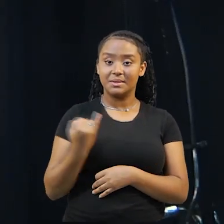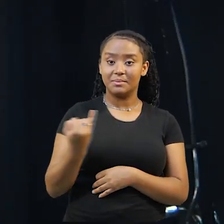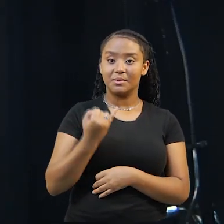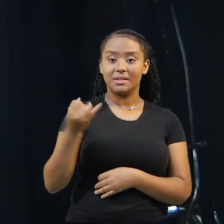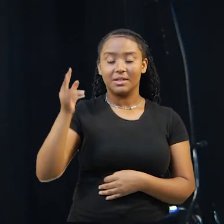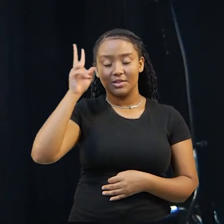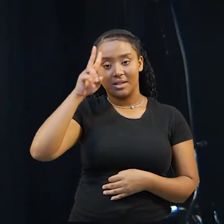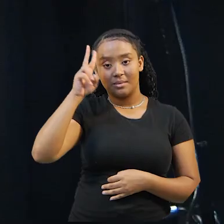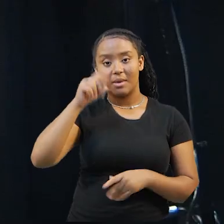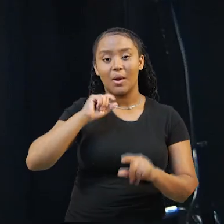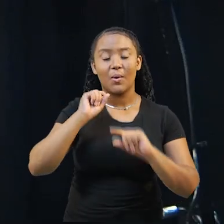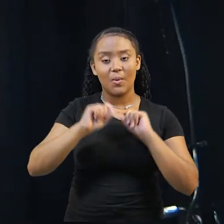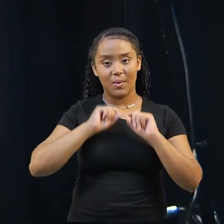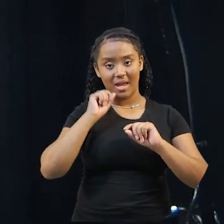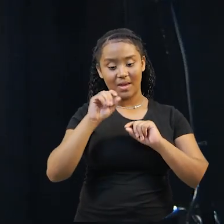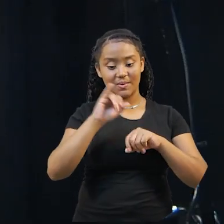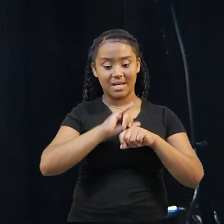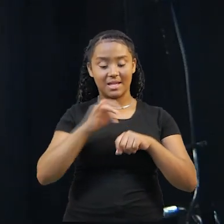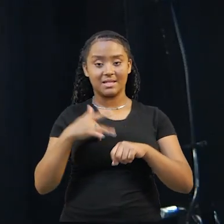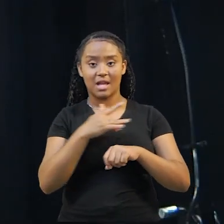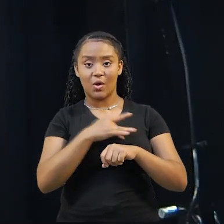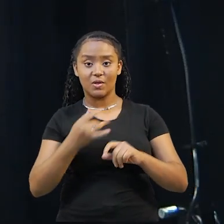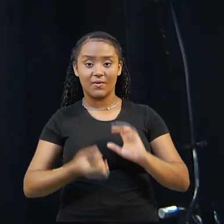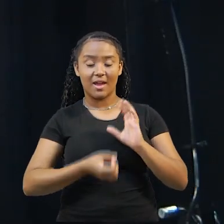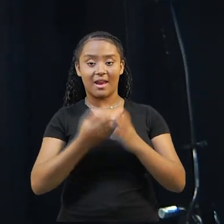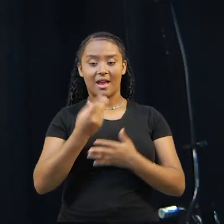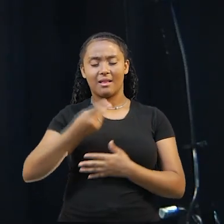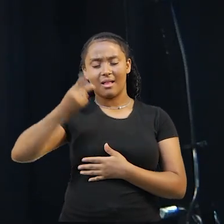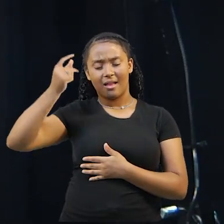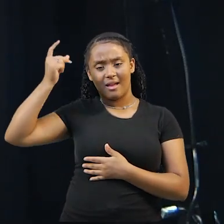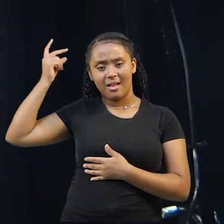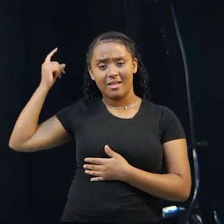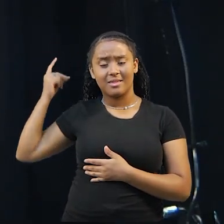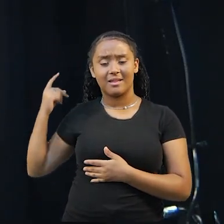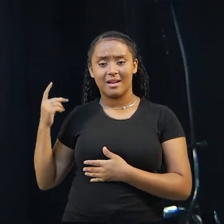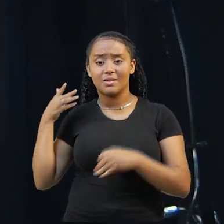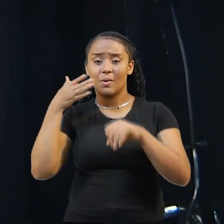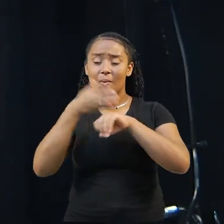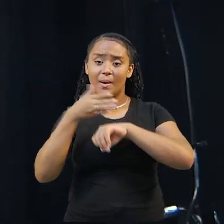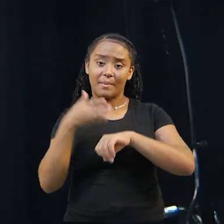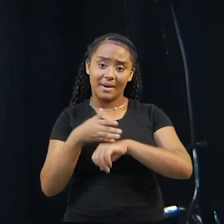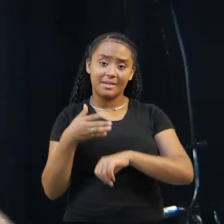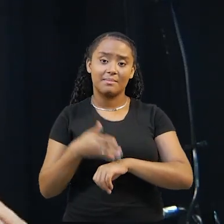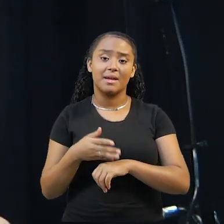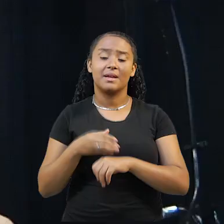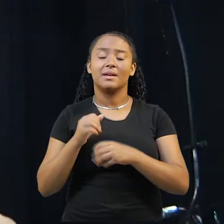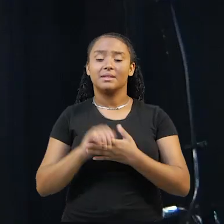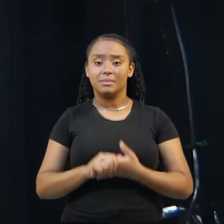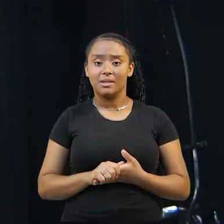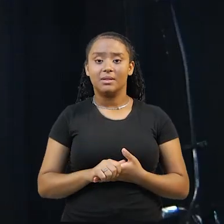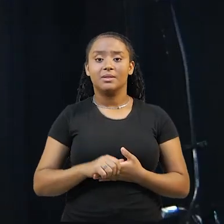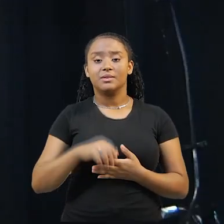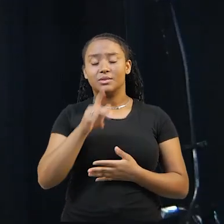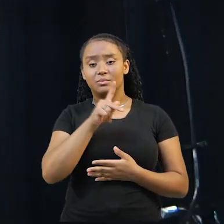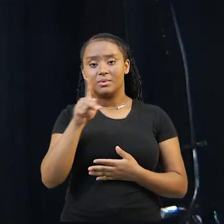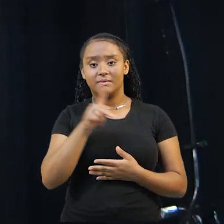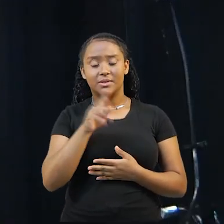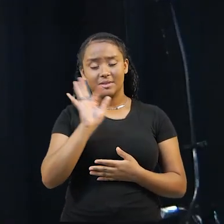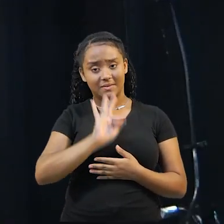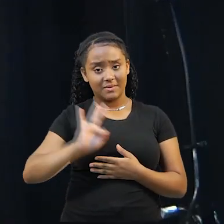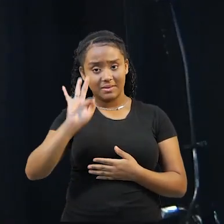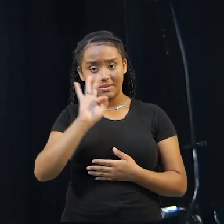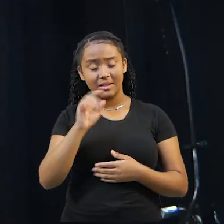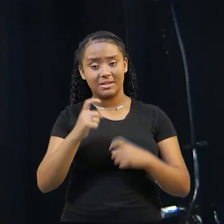importante a gente retomar que ele foi criado, né, lá atrás, historicamente, com a participação de professores da Faculdade